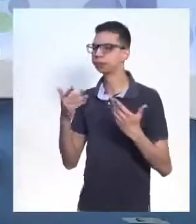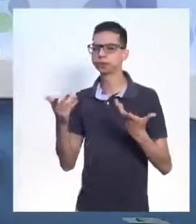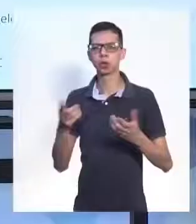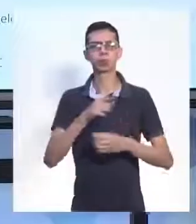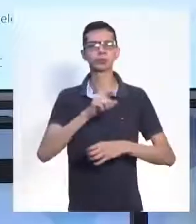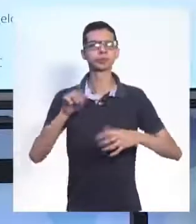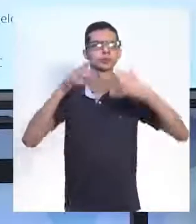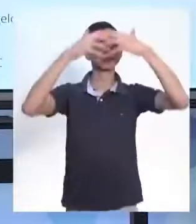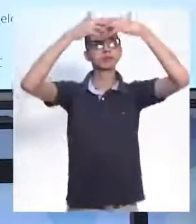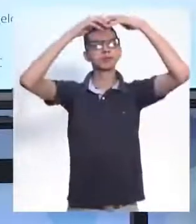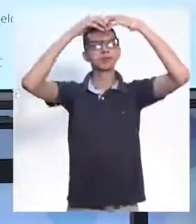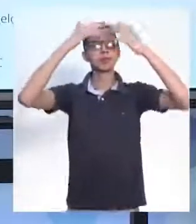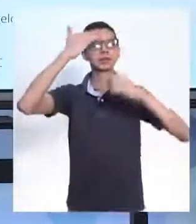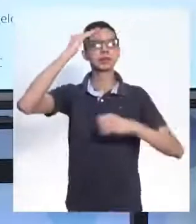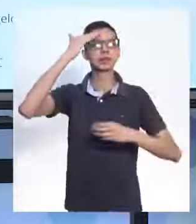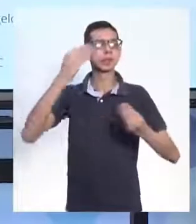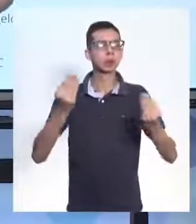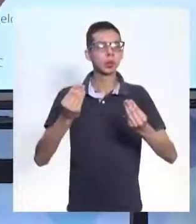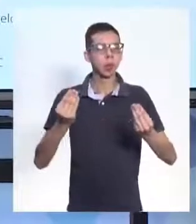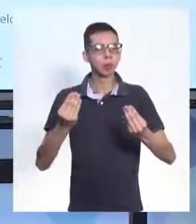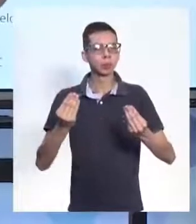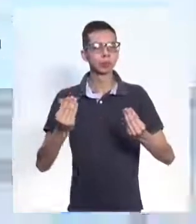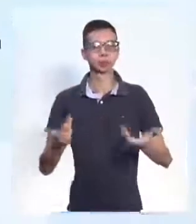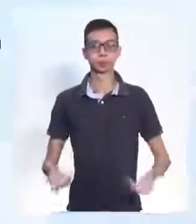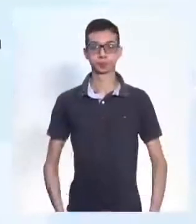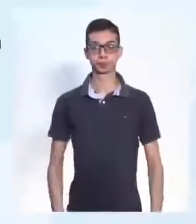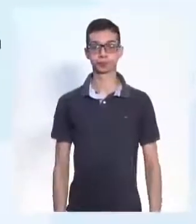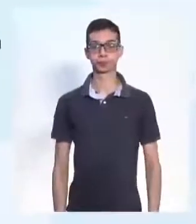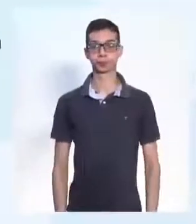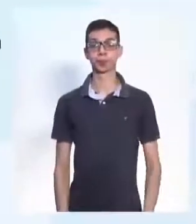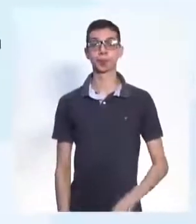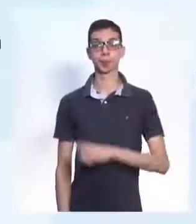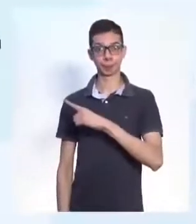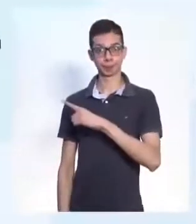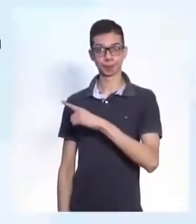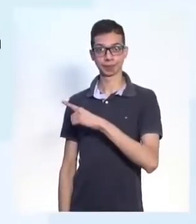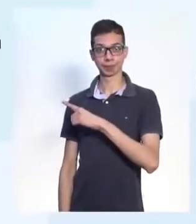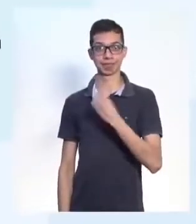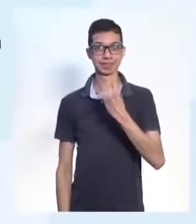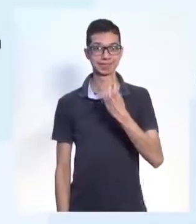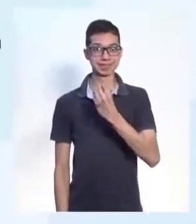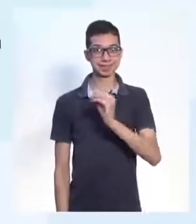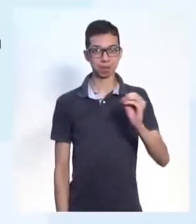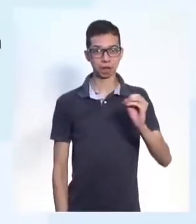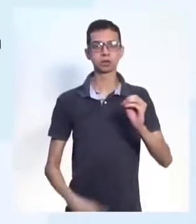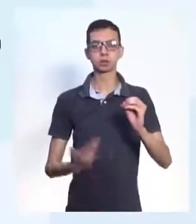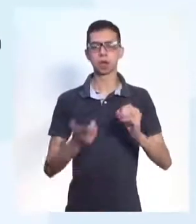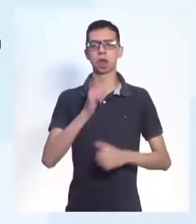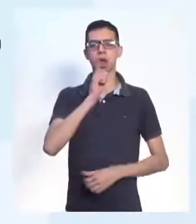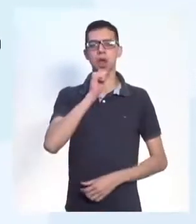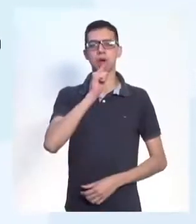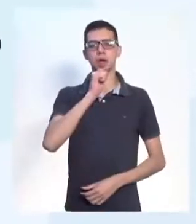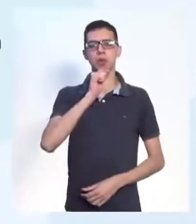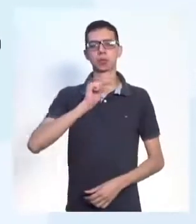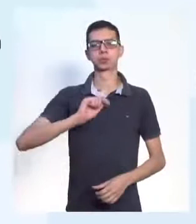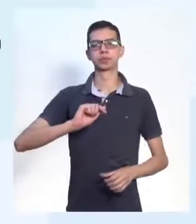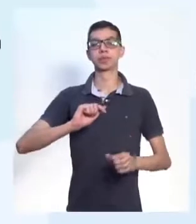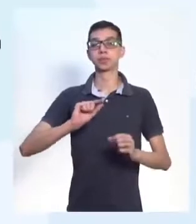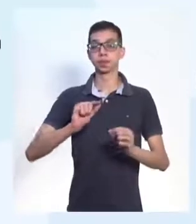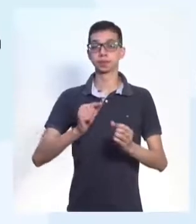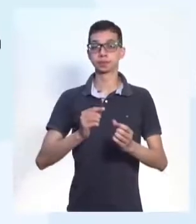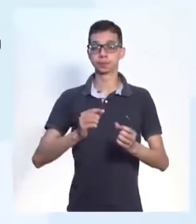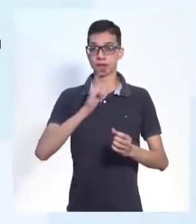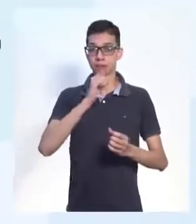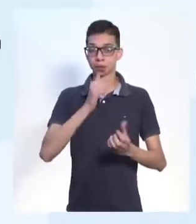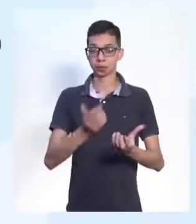seria a ideia no contexto aqui? Quando ela atingir 100 graus Celsius, a água evapora. Evapora. Beleza?